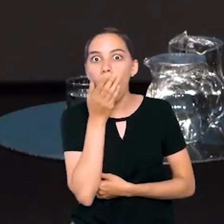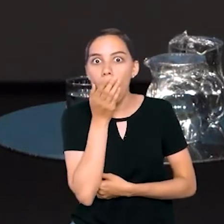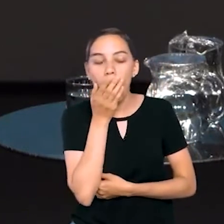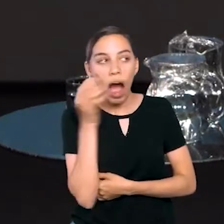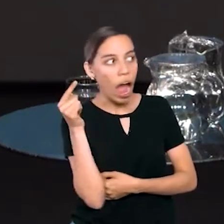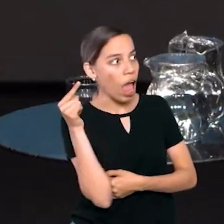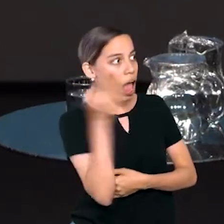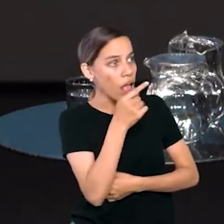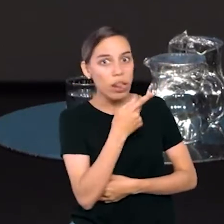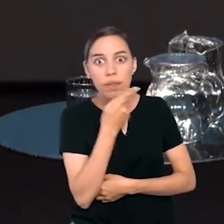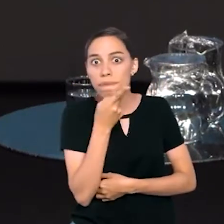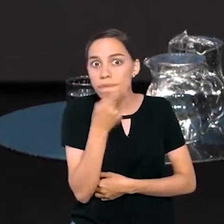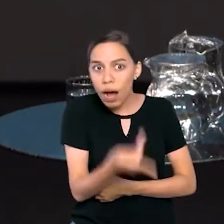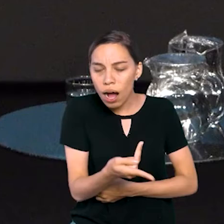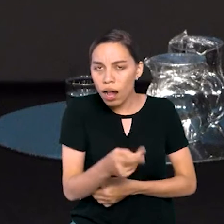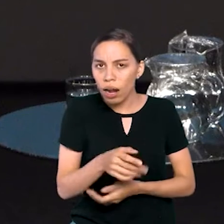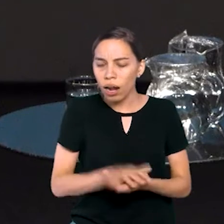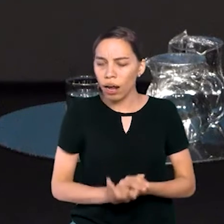Então,